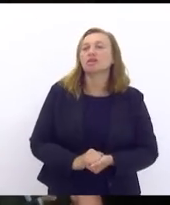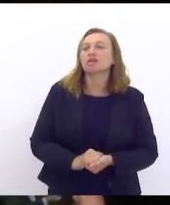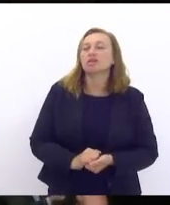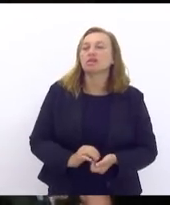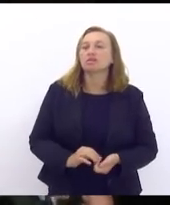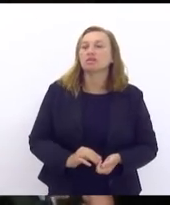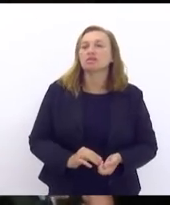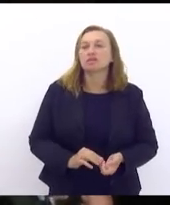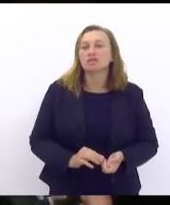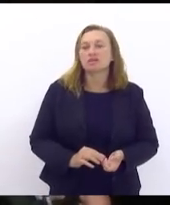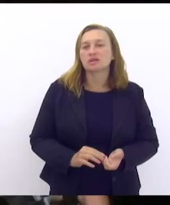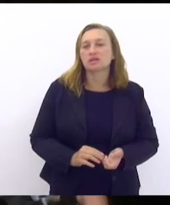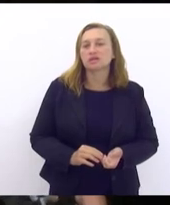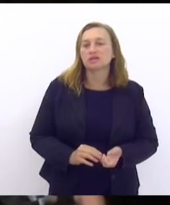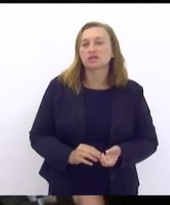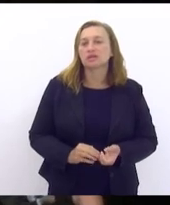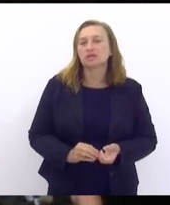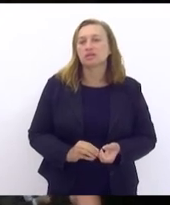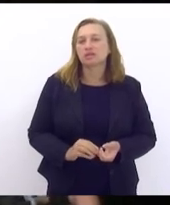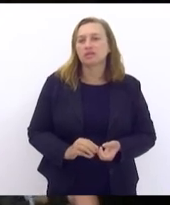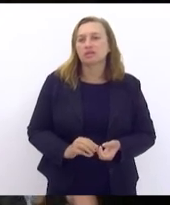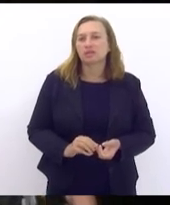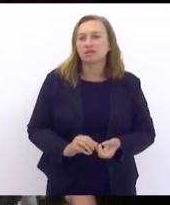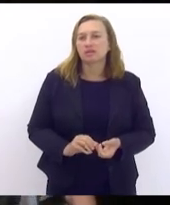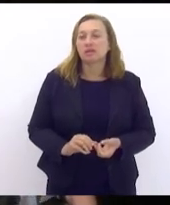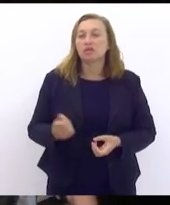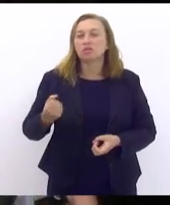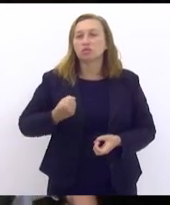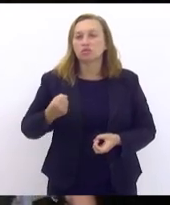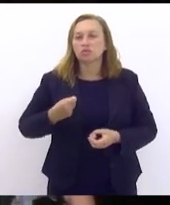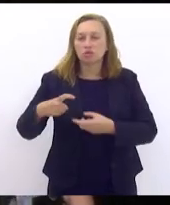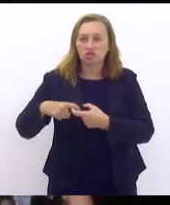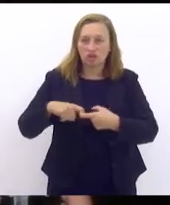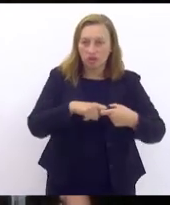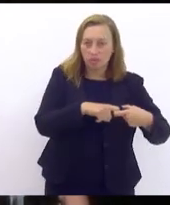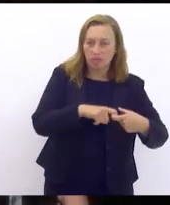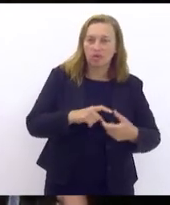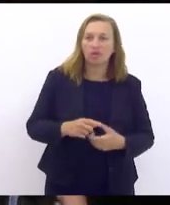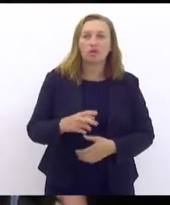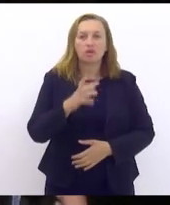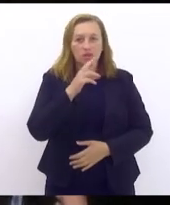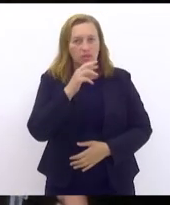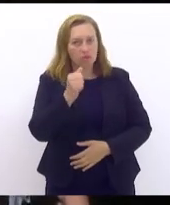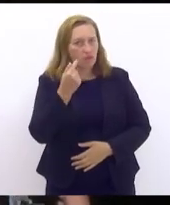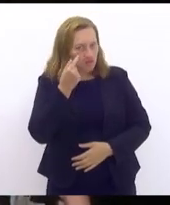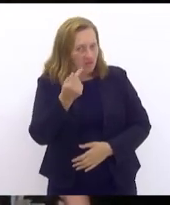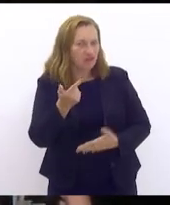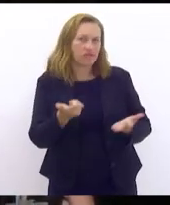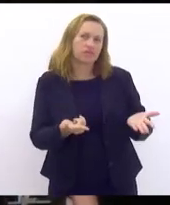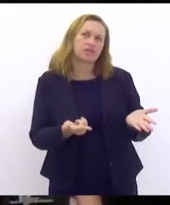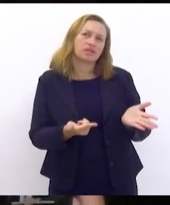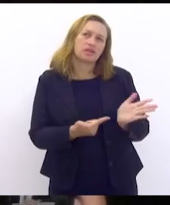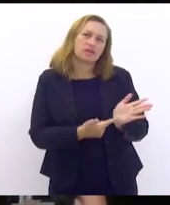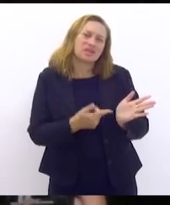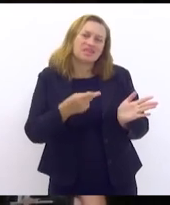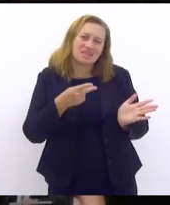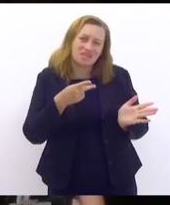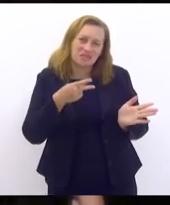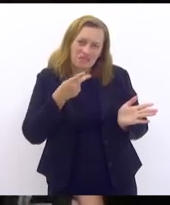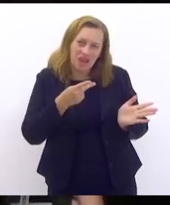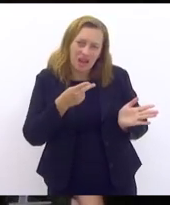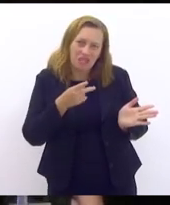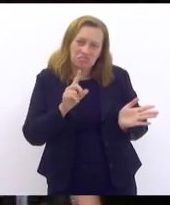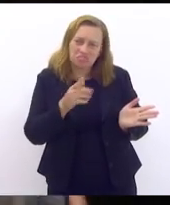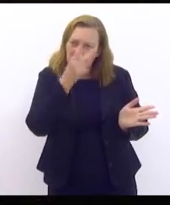tabela com dimensionamento do número de reboques. Amorim, olha isso, Amorim. Se contar, ninguém acredita.